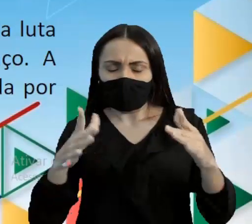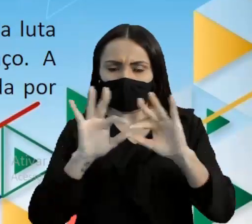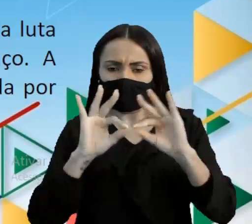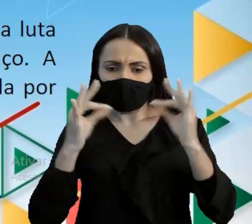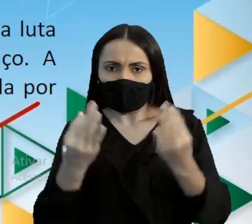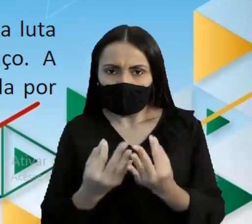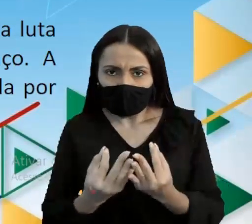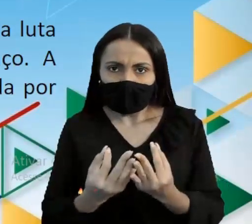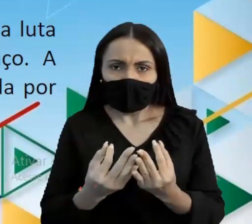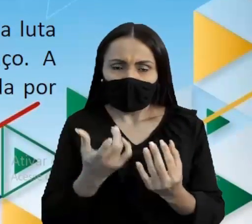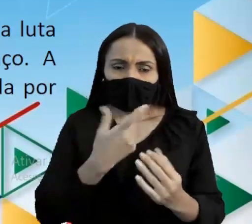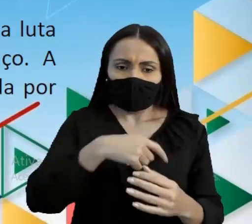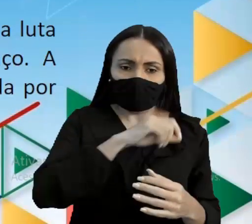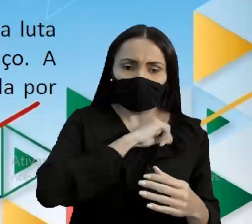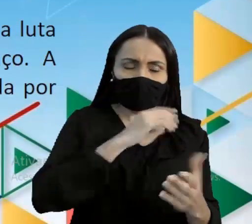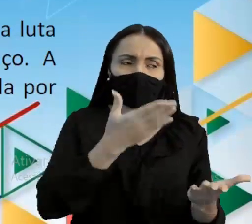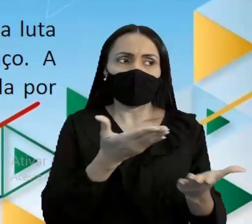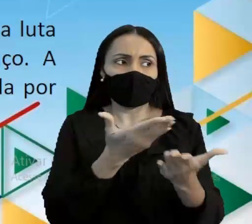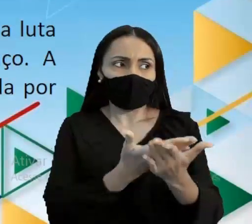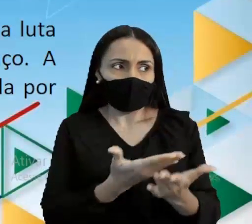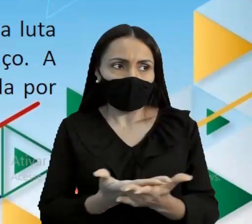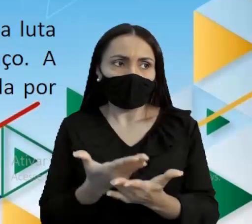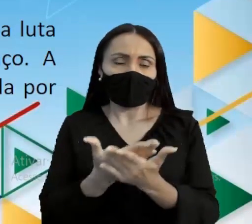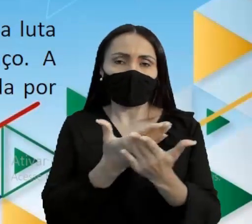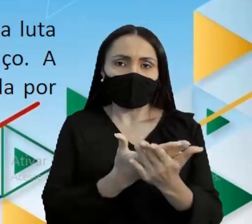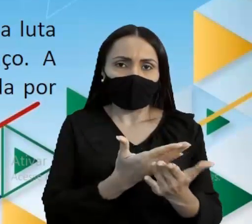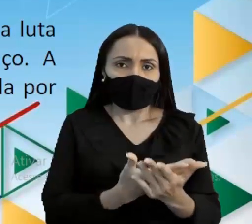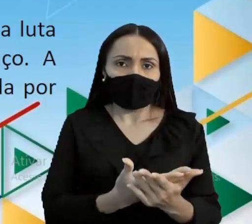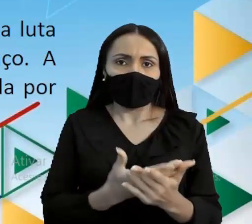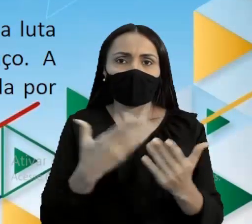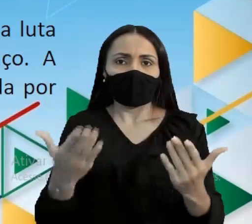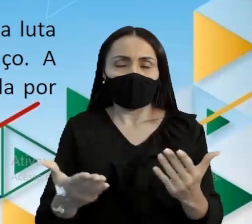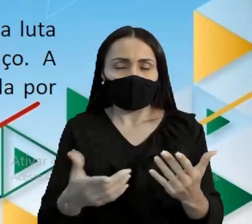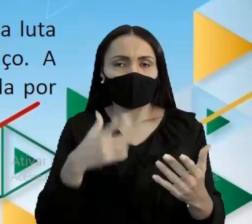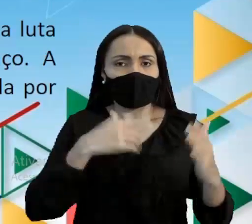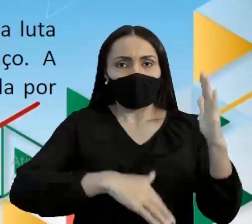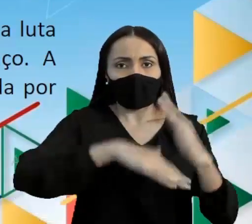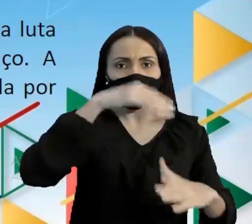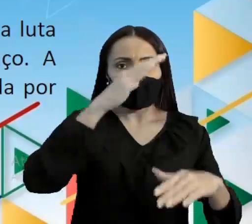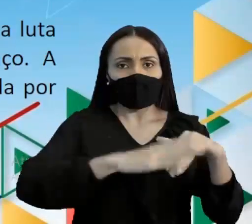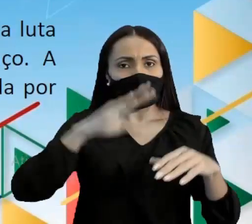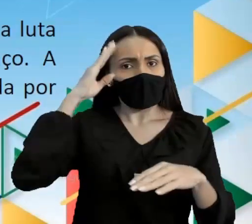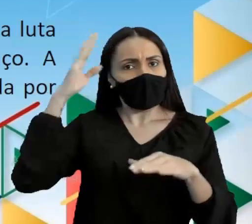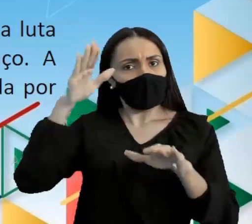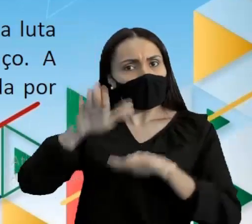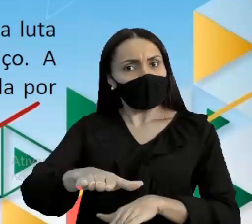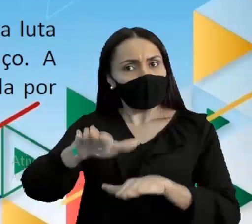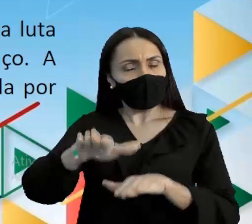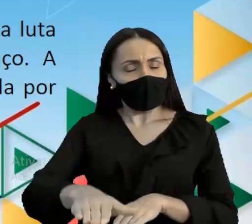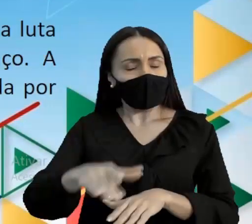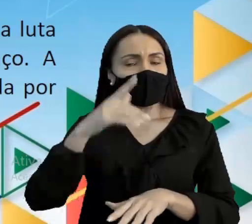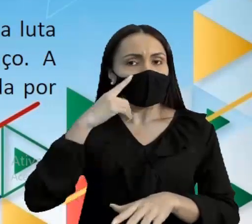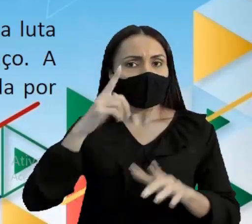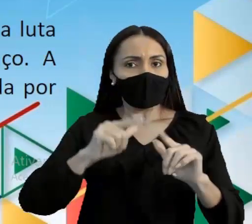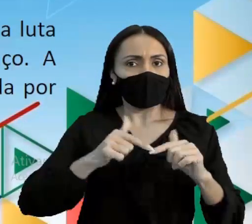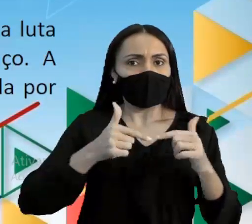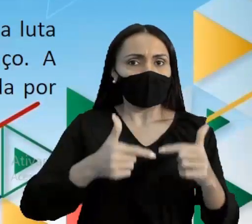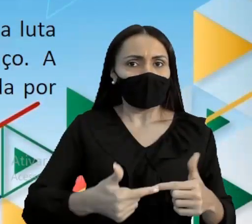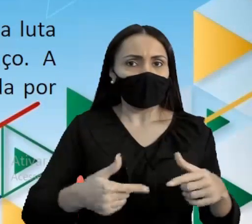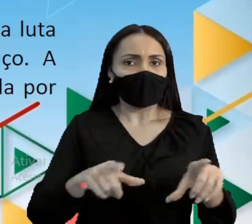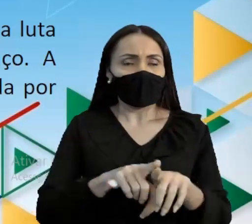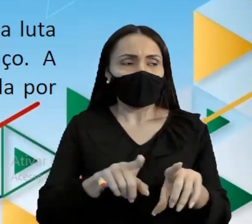Espanha, onde estudou e seguiu a carreira militar. É isso. tendo lutado contra as tropas de